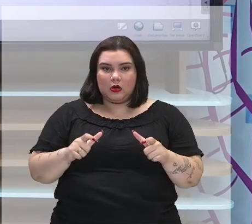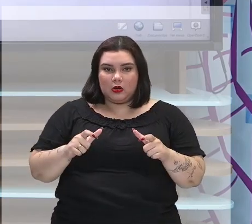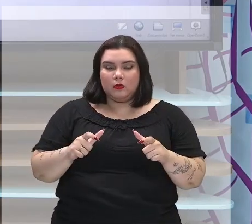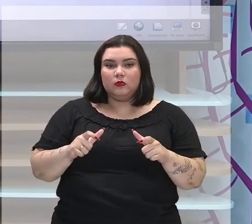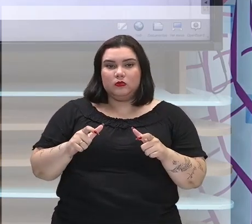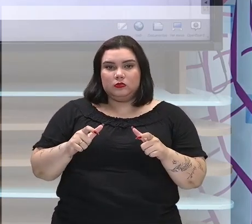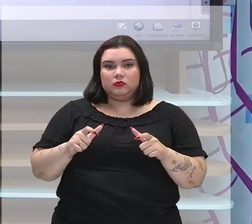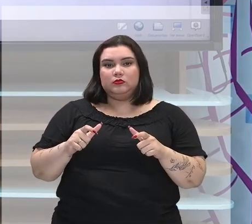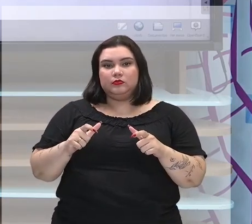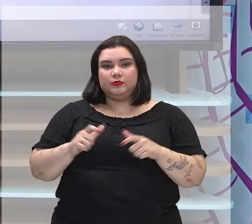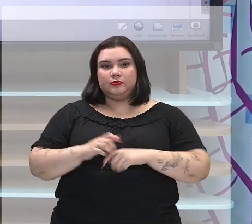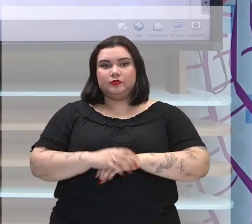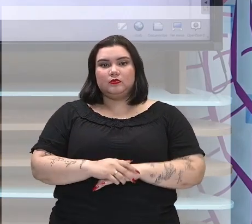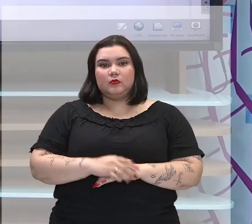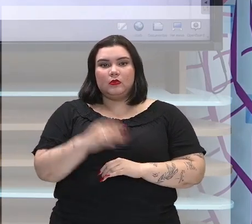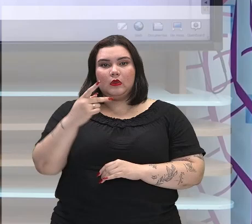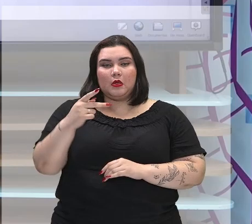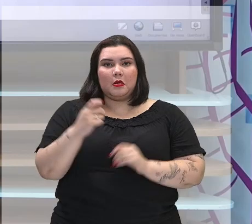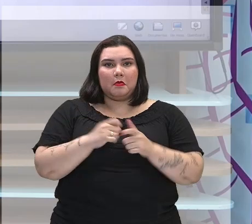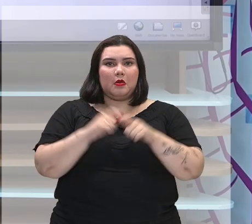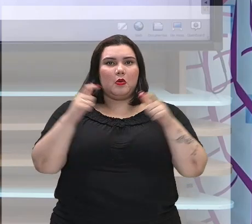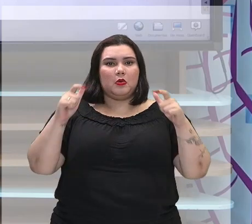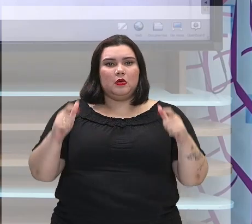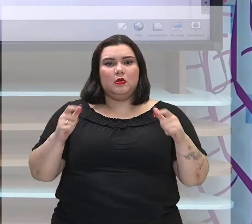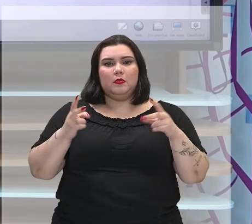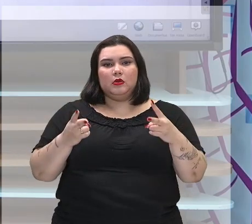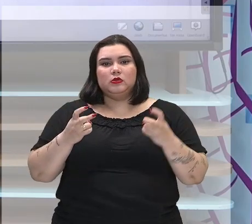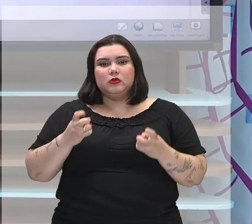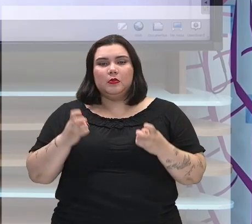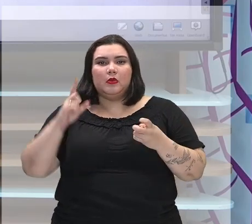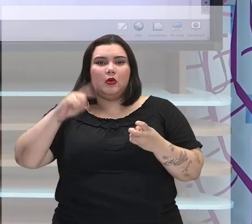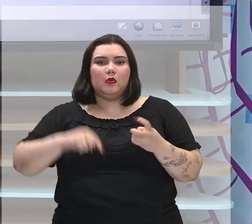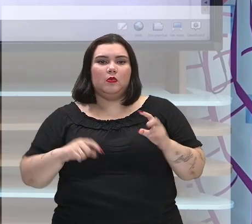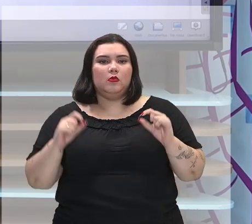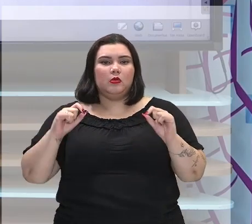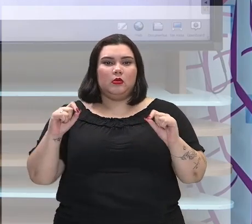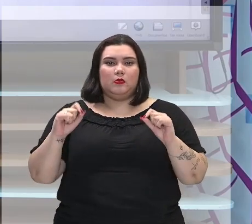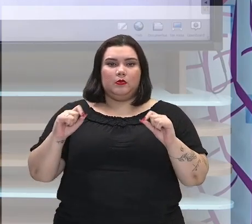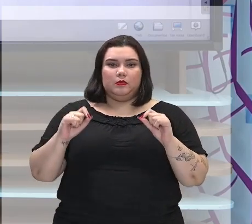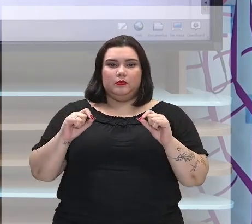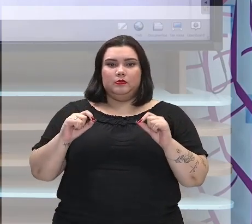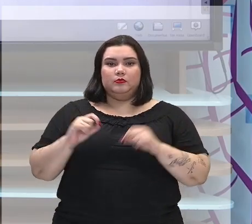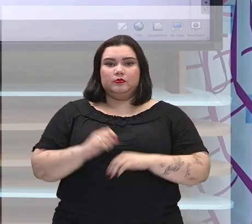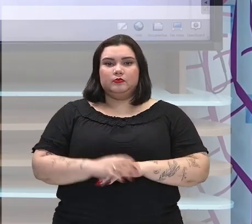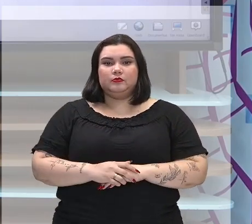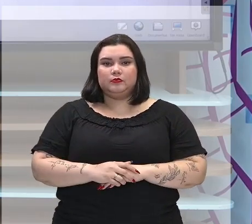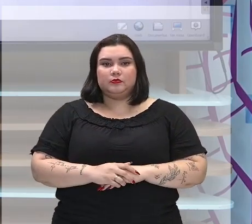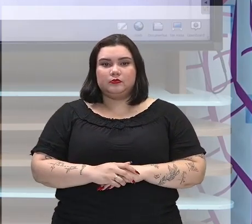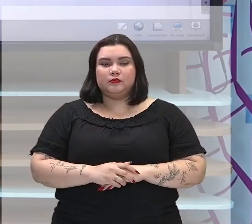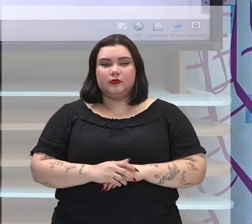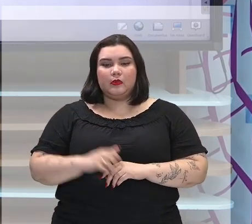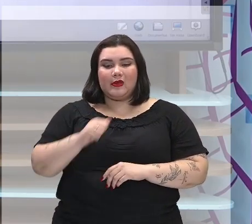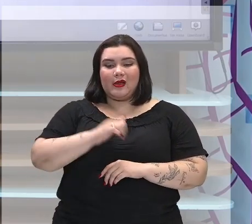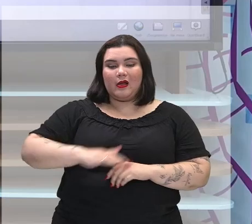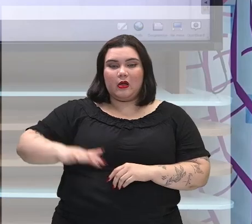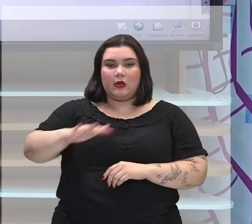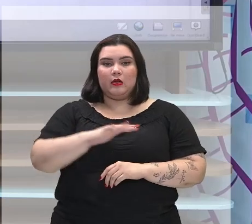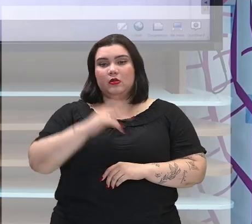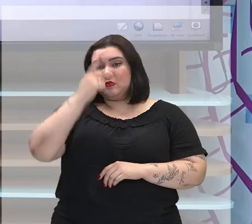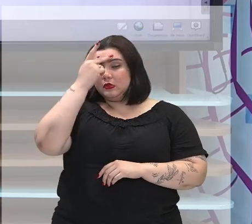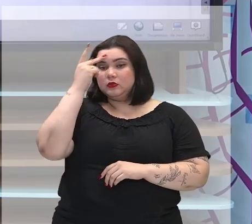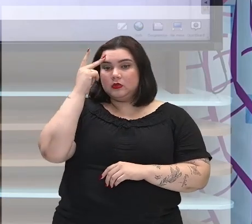que, na sua grande maioria, ele é justamente ocupado por pessoas que